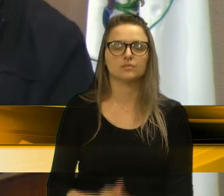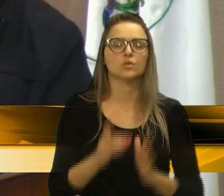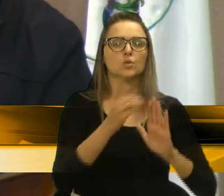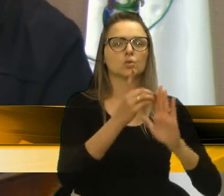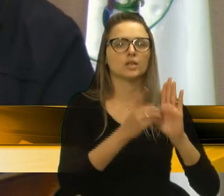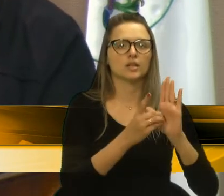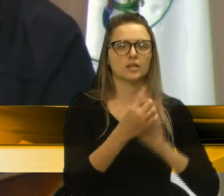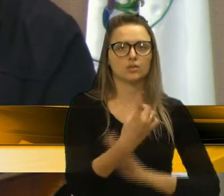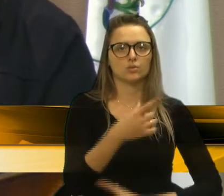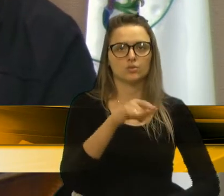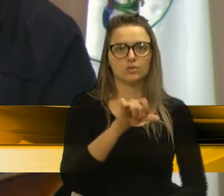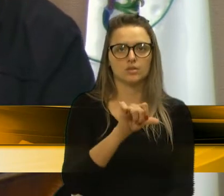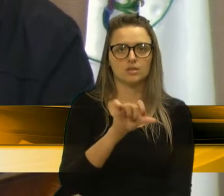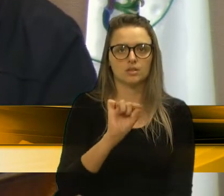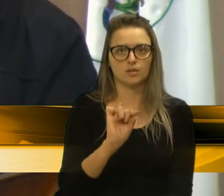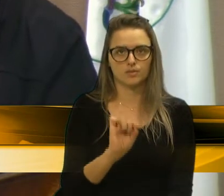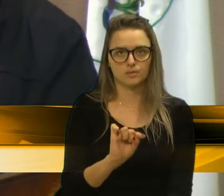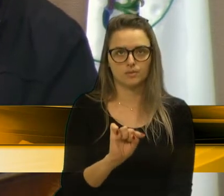19.000,